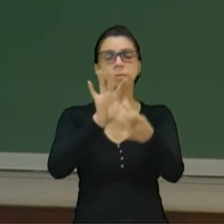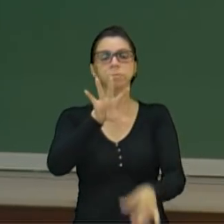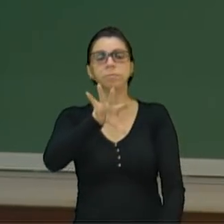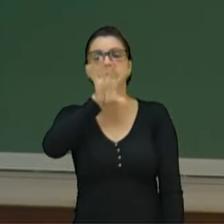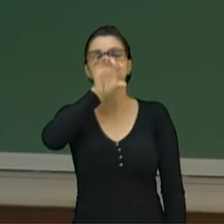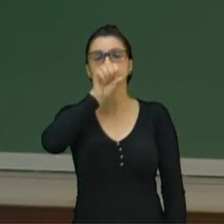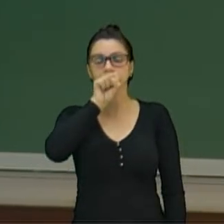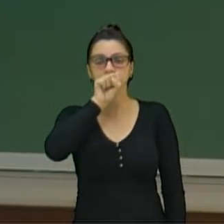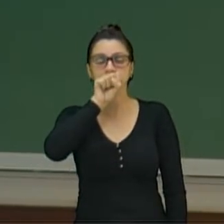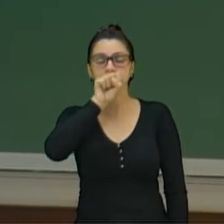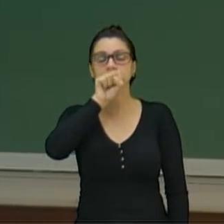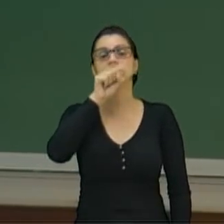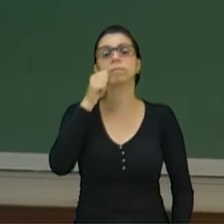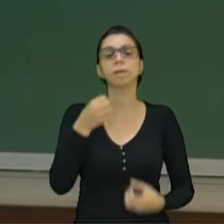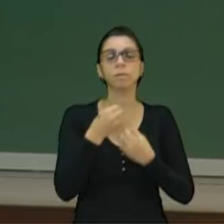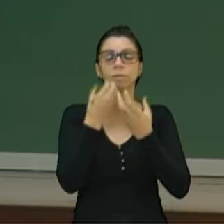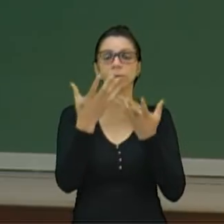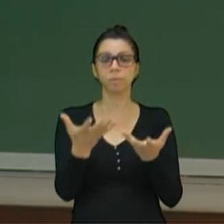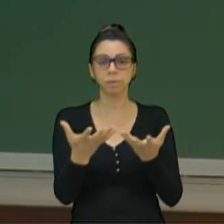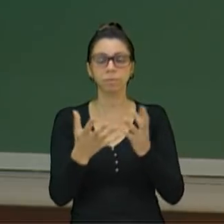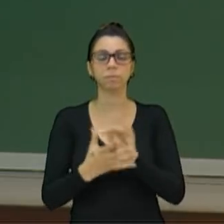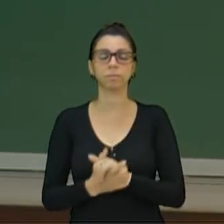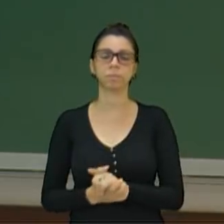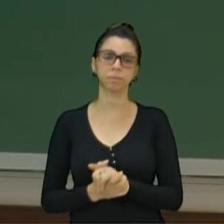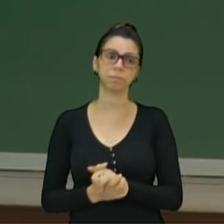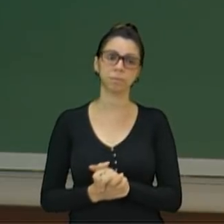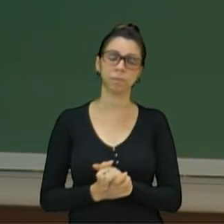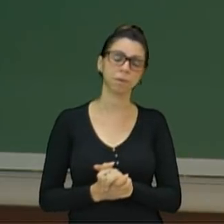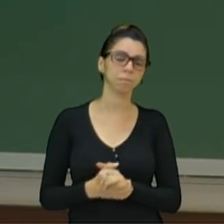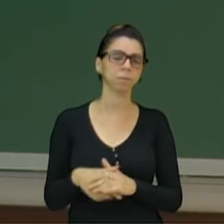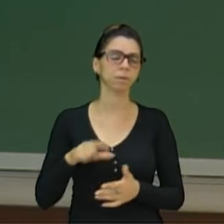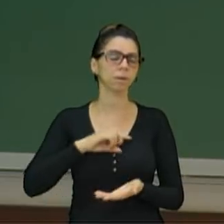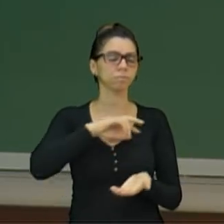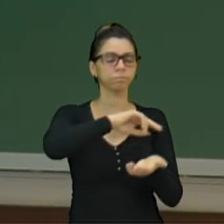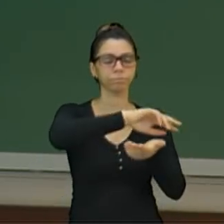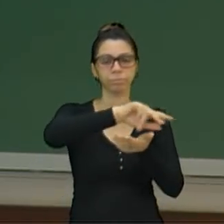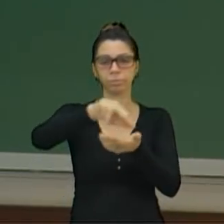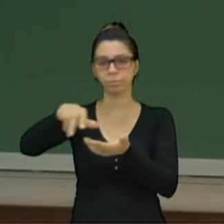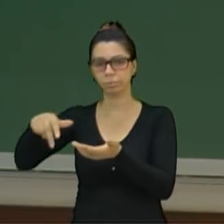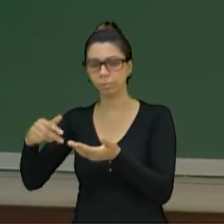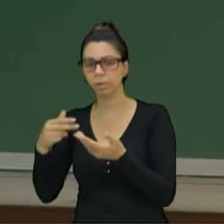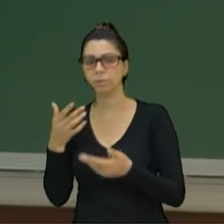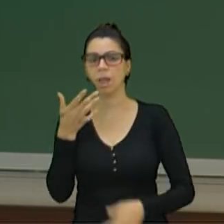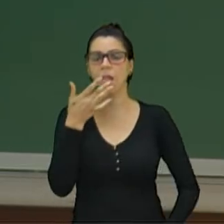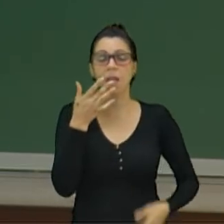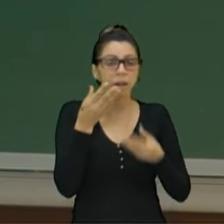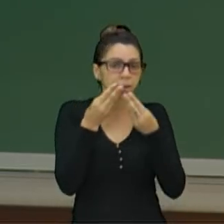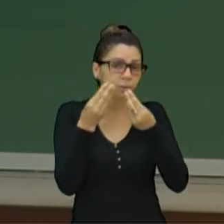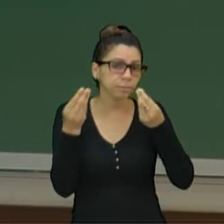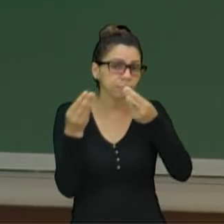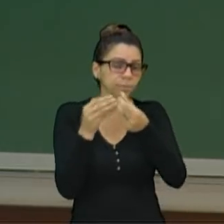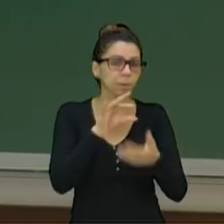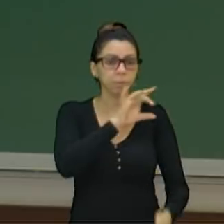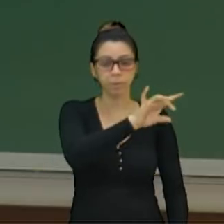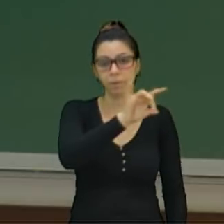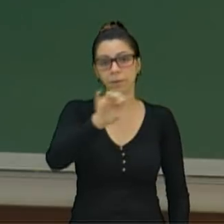capturar e reconhecer esses gostos. Por isso que a gente tem uma infinidade de gostos. Cada um tem a sua composição